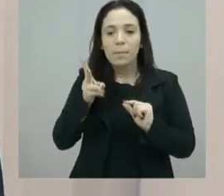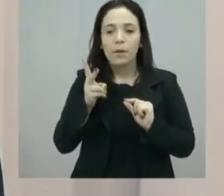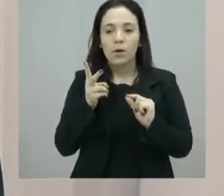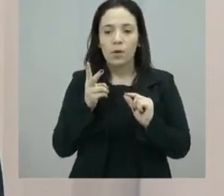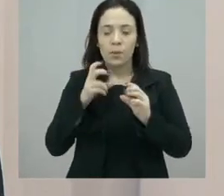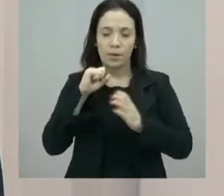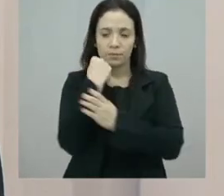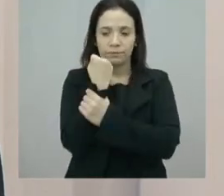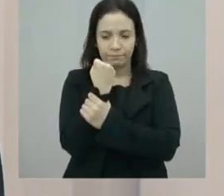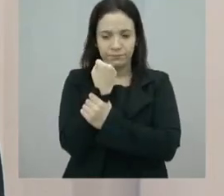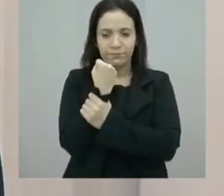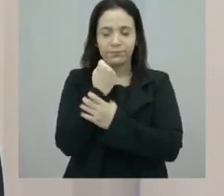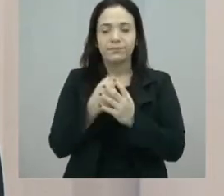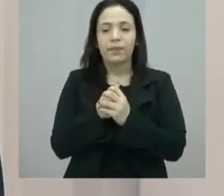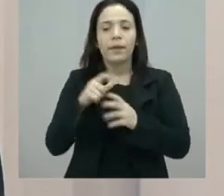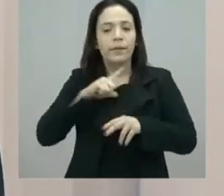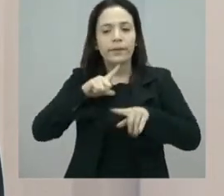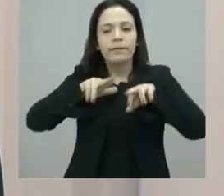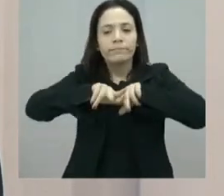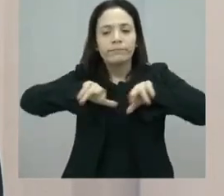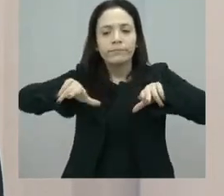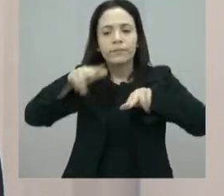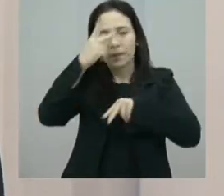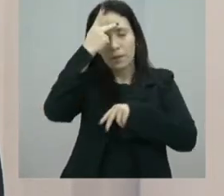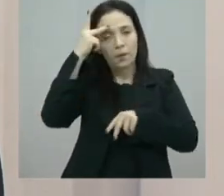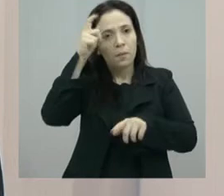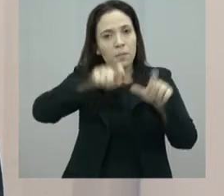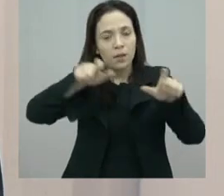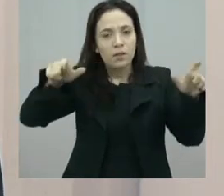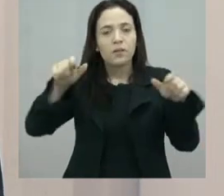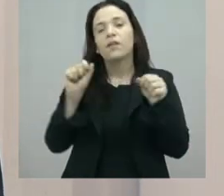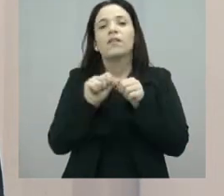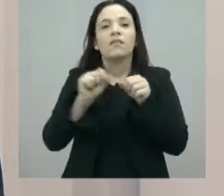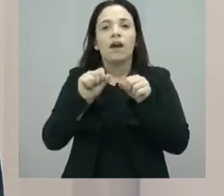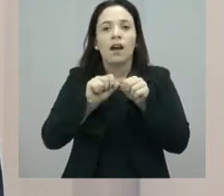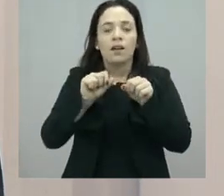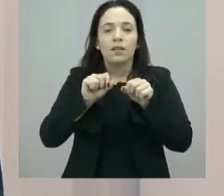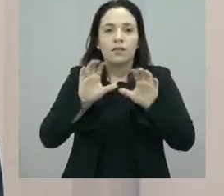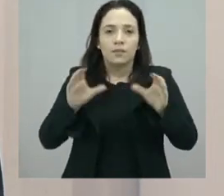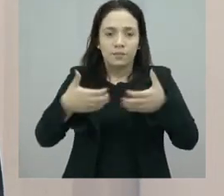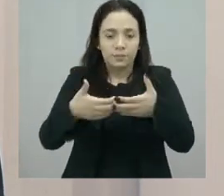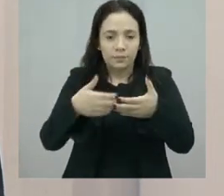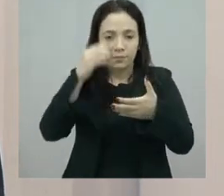de proteção. Muitas vezes, nós que fazemos parte da rede de proteção,